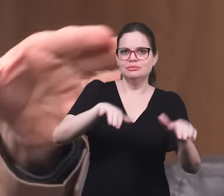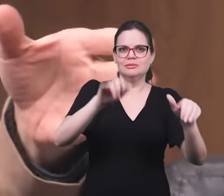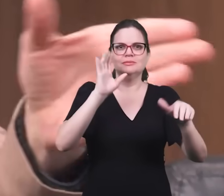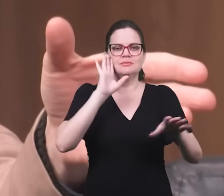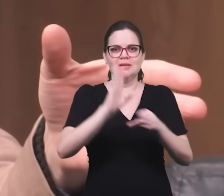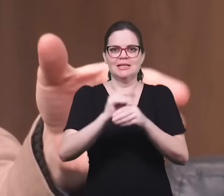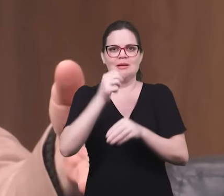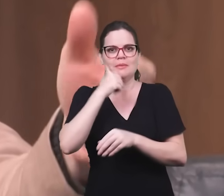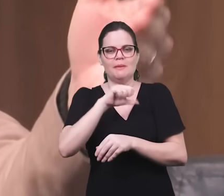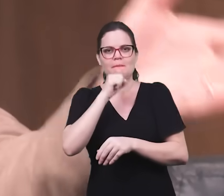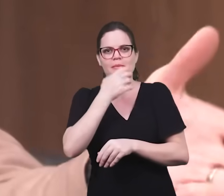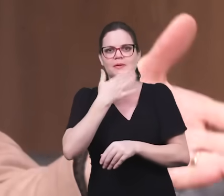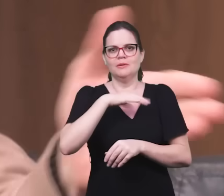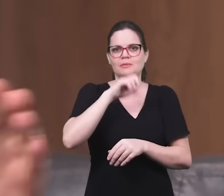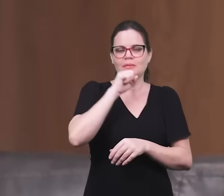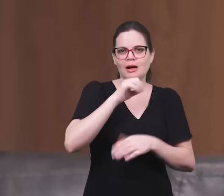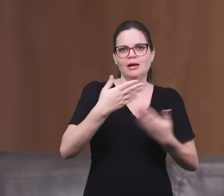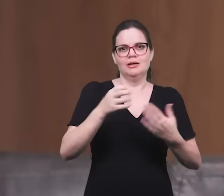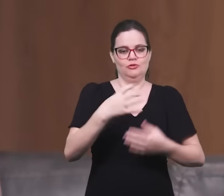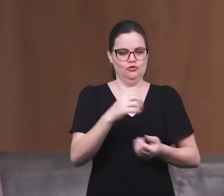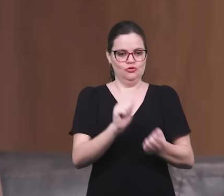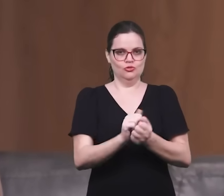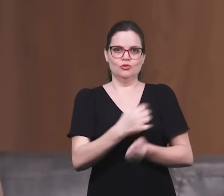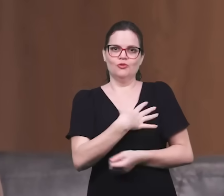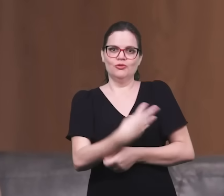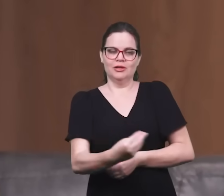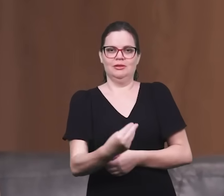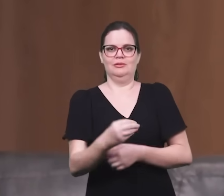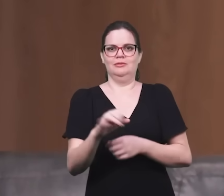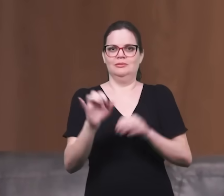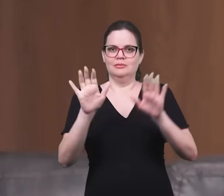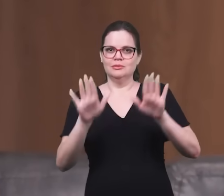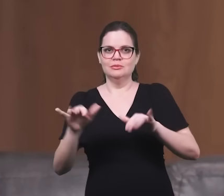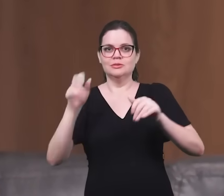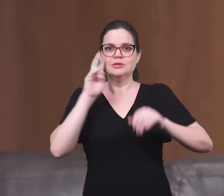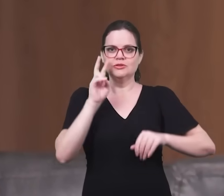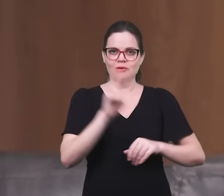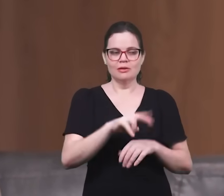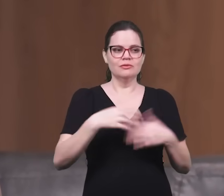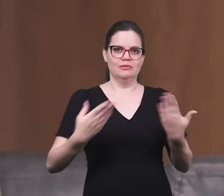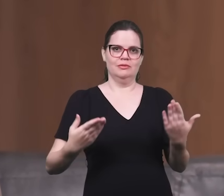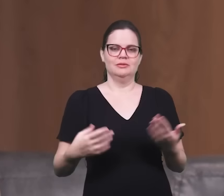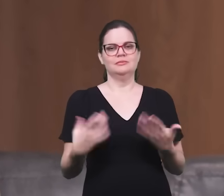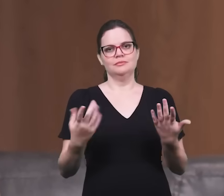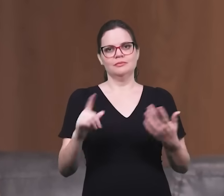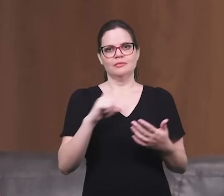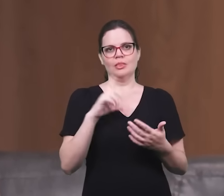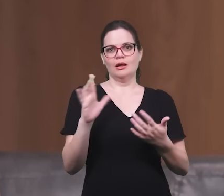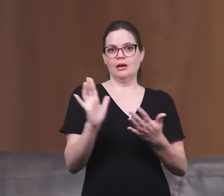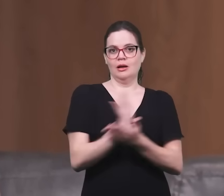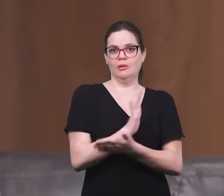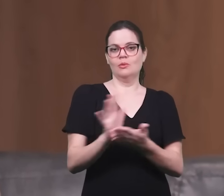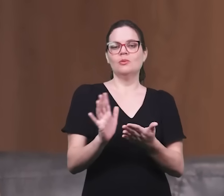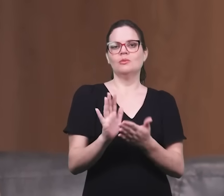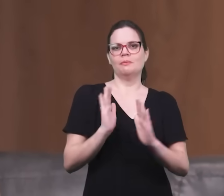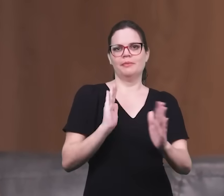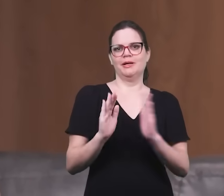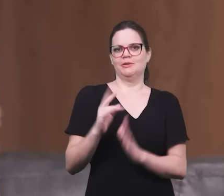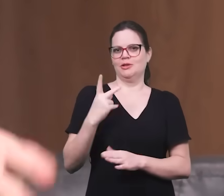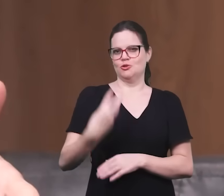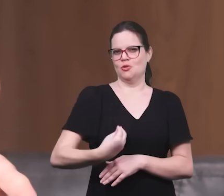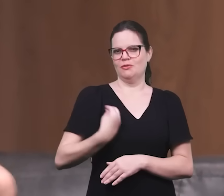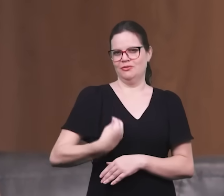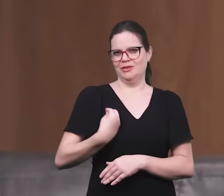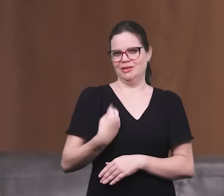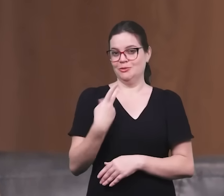quem é o pai ou a mãe e o filhote. Que bom. Então, vai ter um momento desse cuidado, né? Você